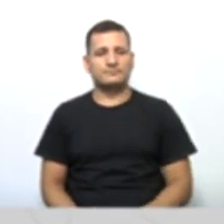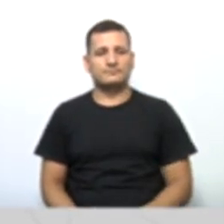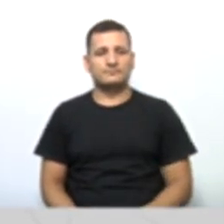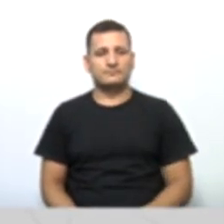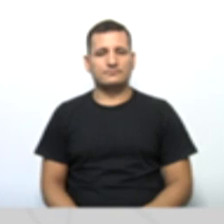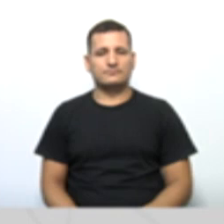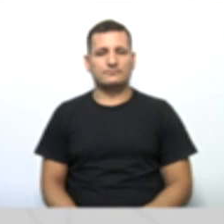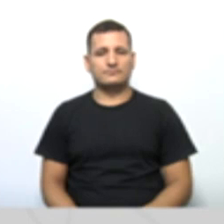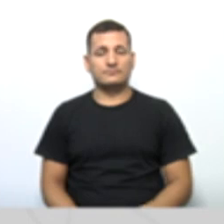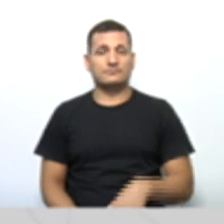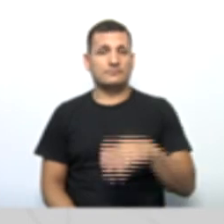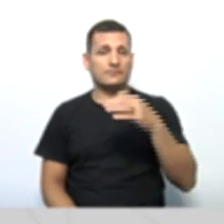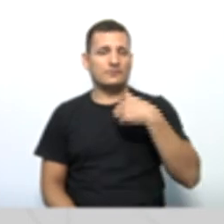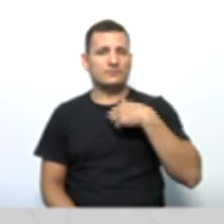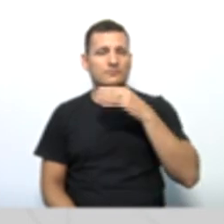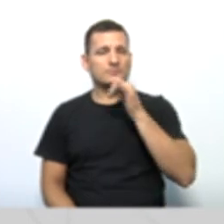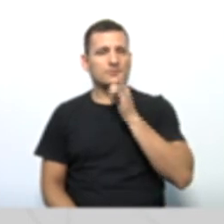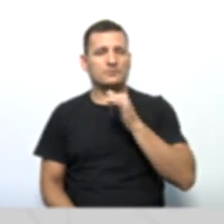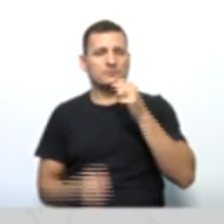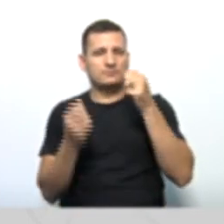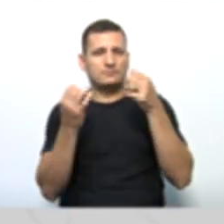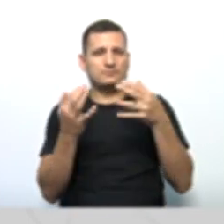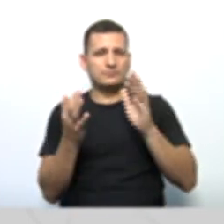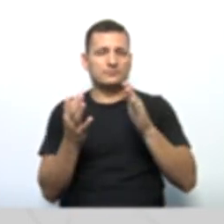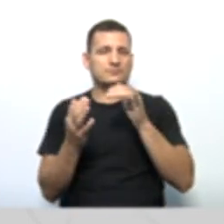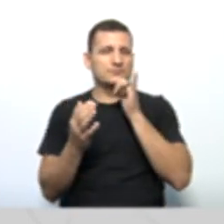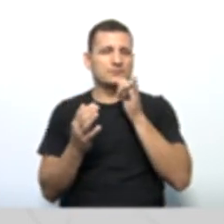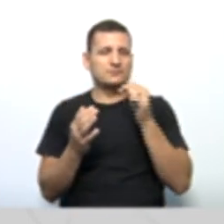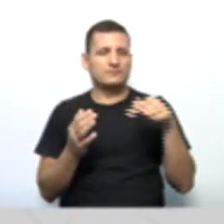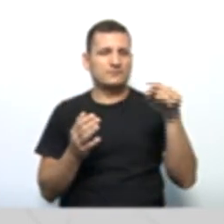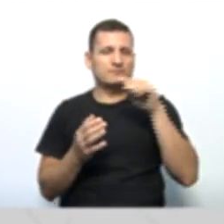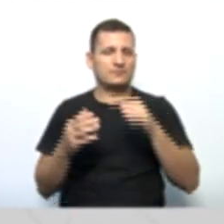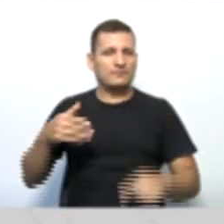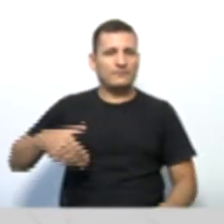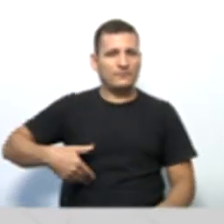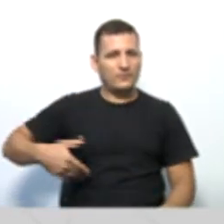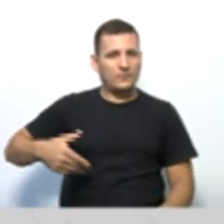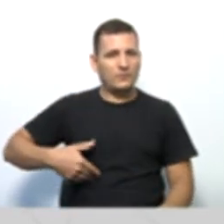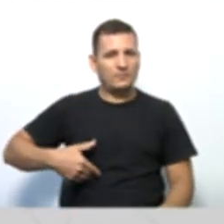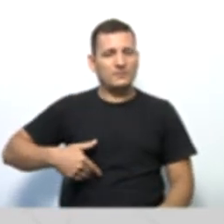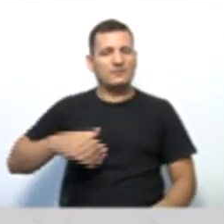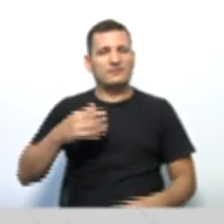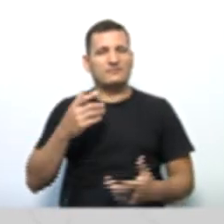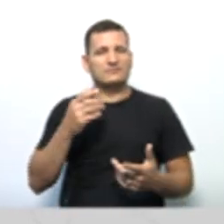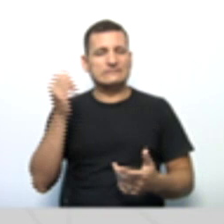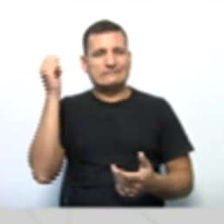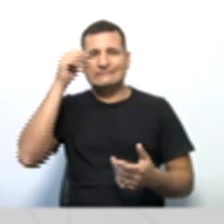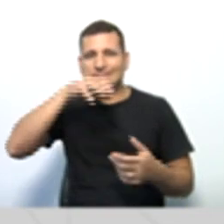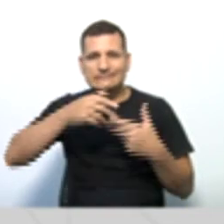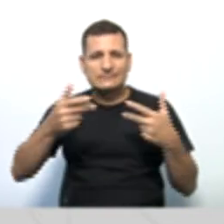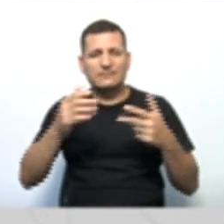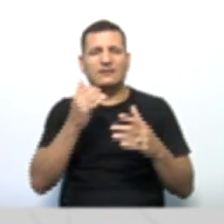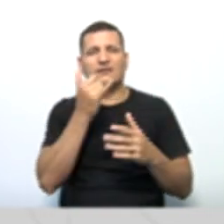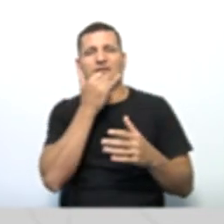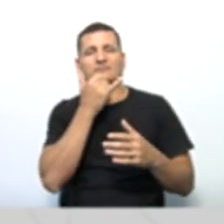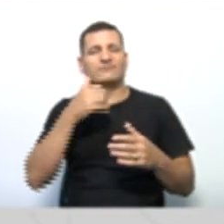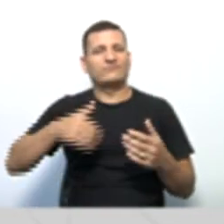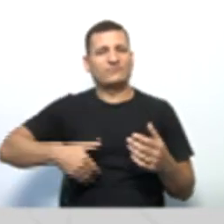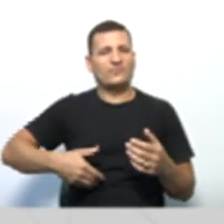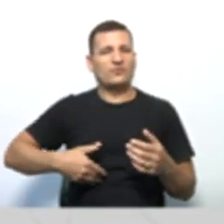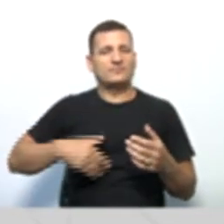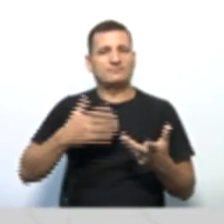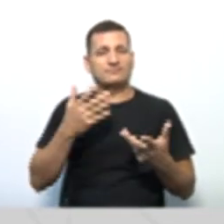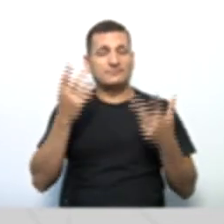eu até dei o exemplo de quando você tá com fome e diz assim, nossa, eu fui grosso com você, mas é porque eu tava com fome, né? Porque a